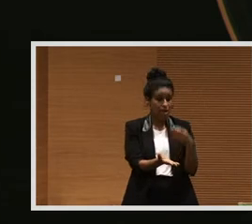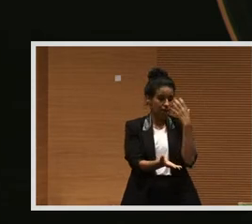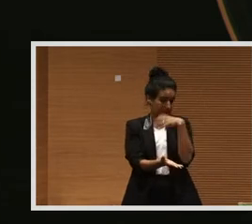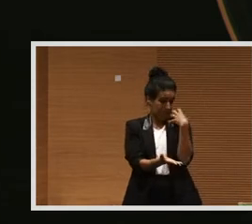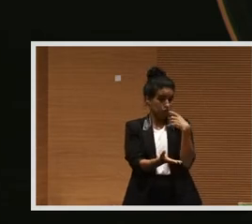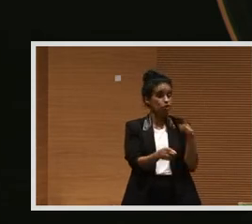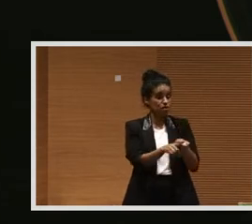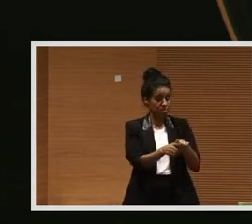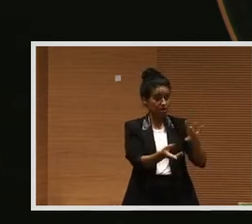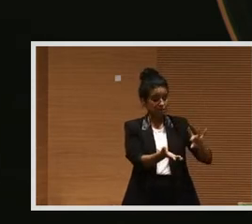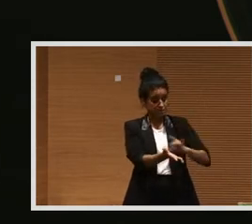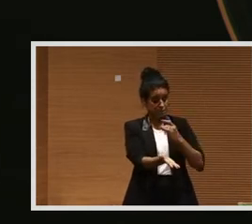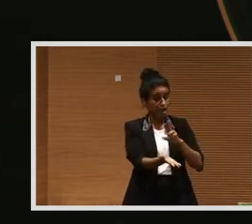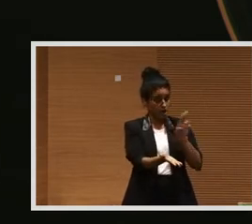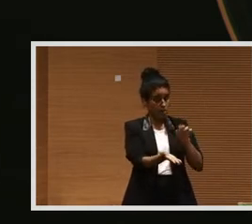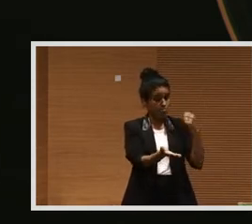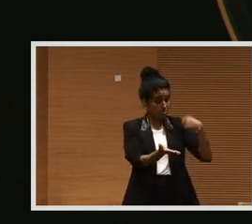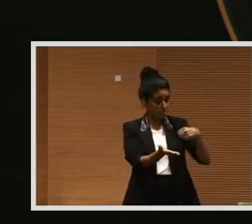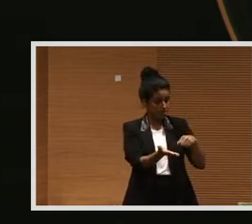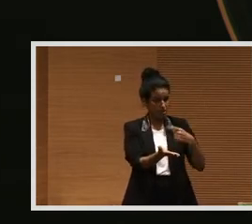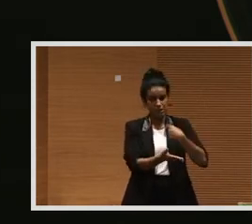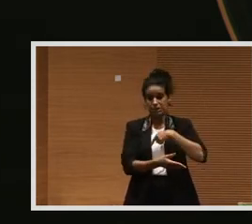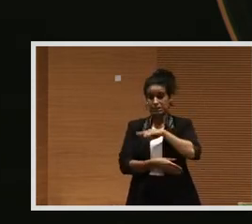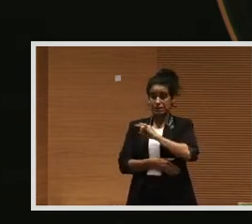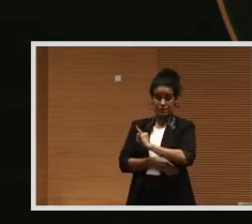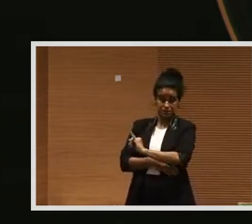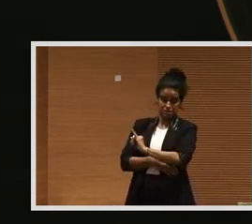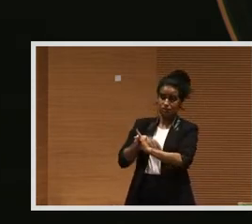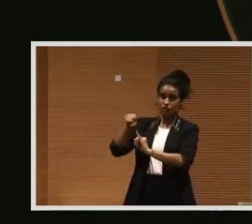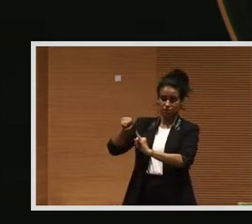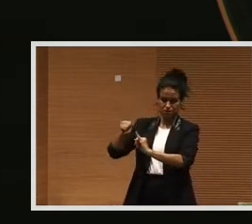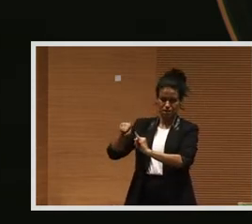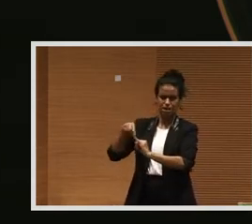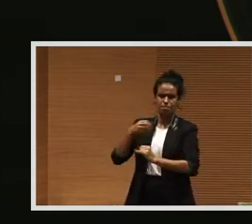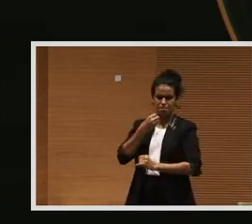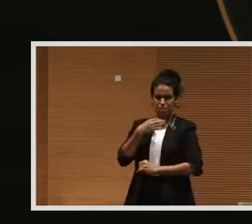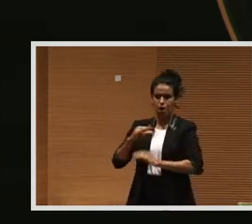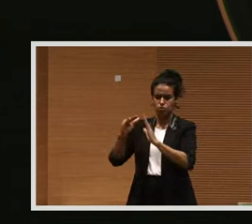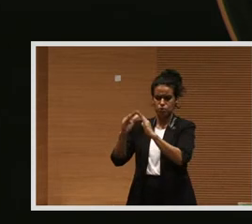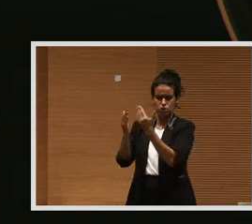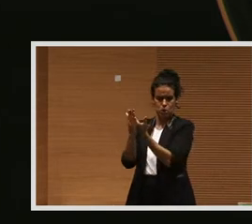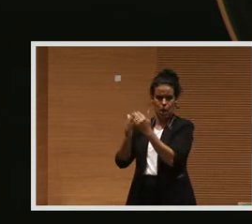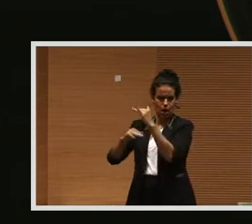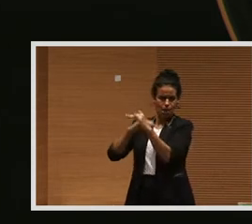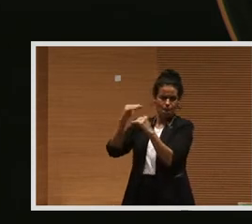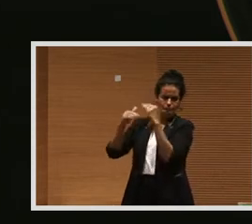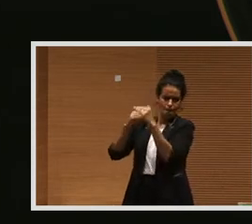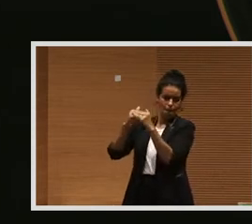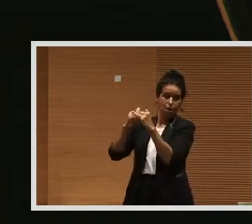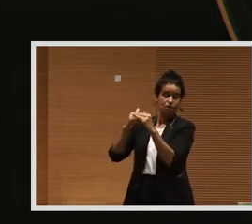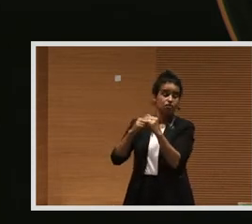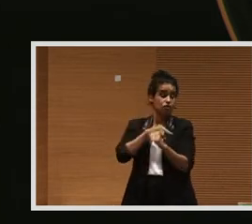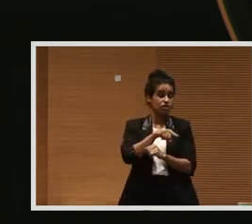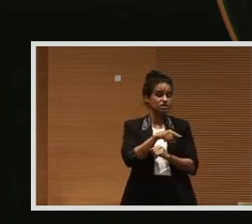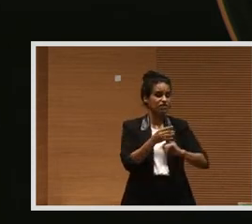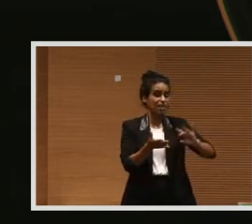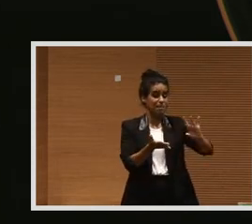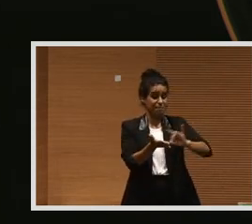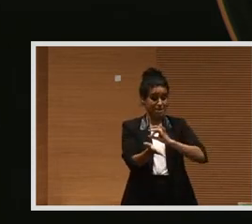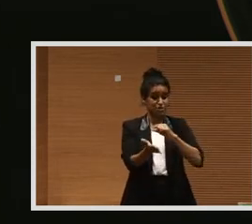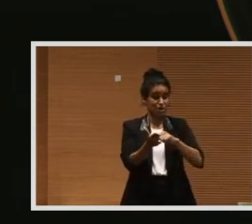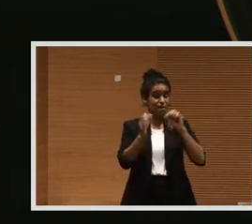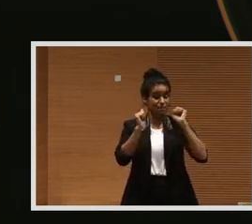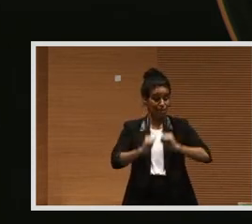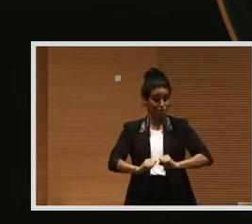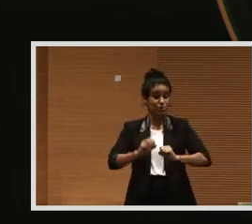escola, você vai... Nós vamos te colocar numa escola de música e numa escola de futebol. Se você não for bem na escola, você não tem a escola e